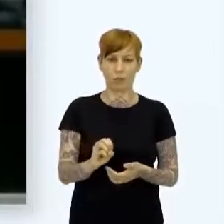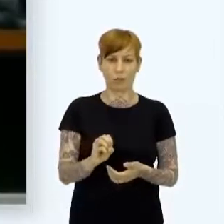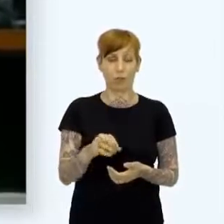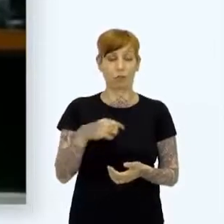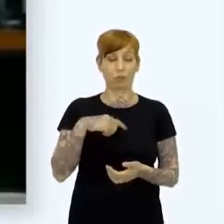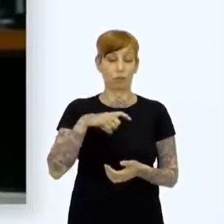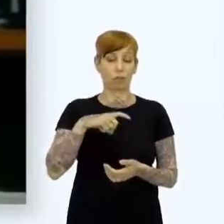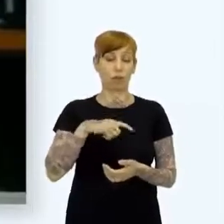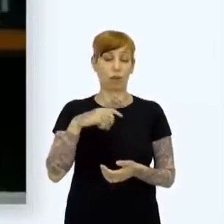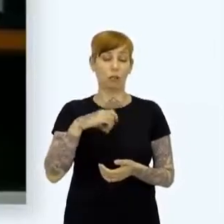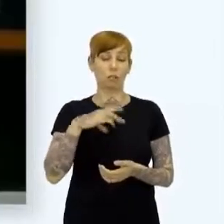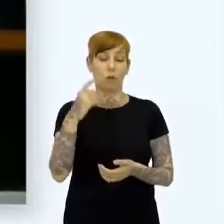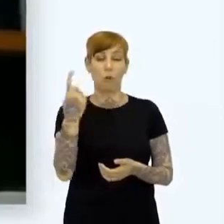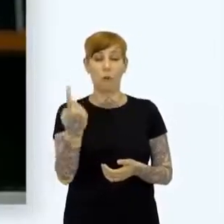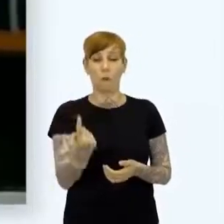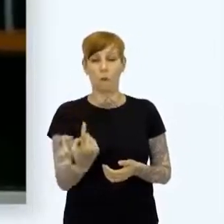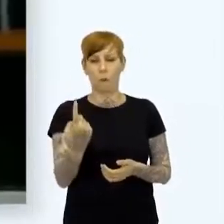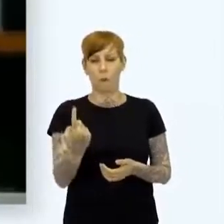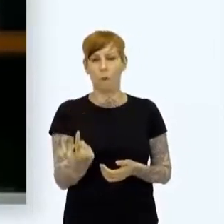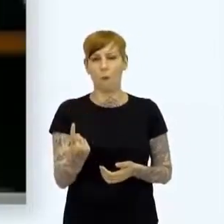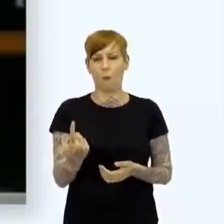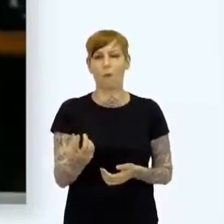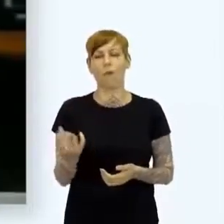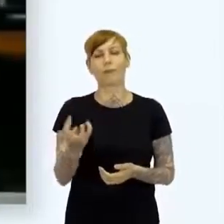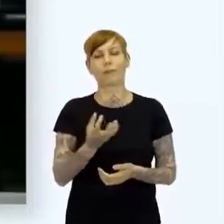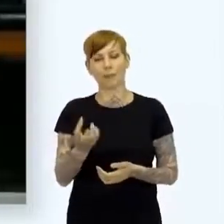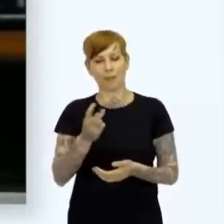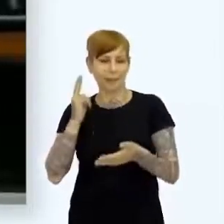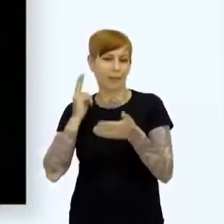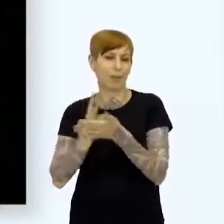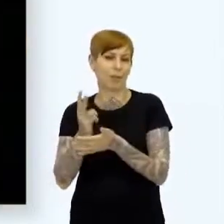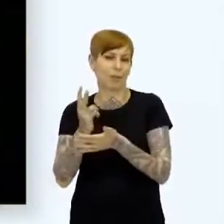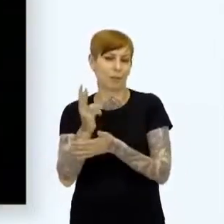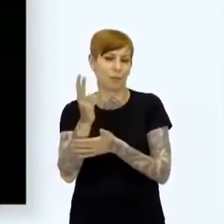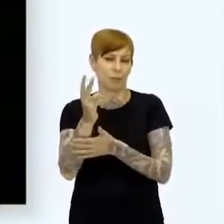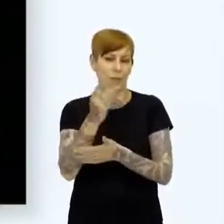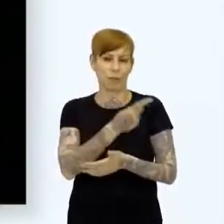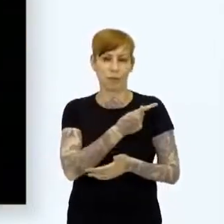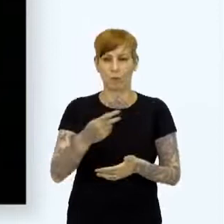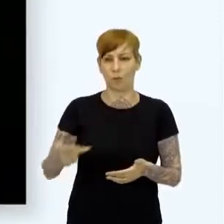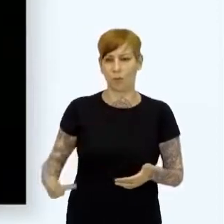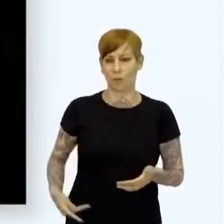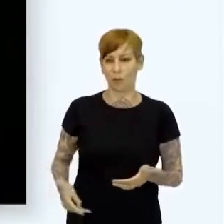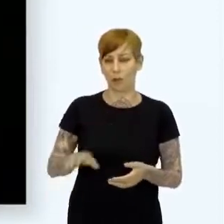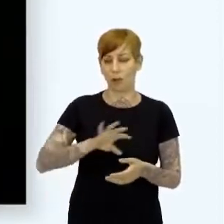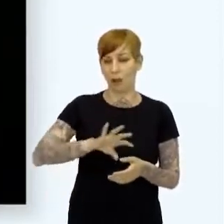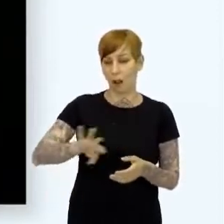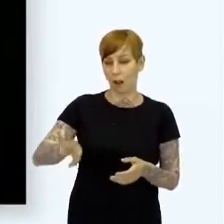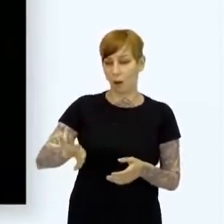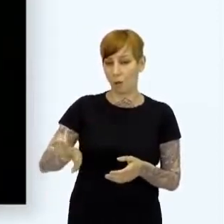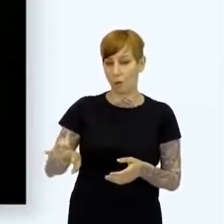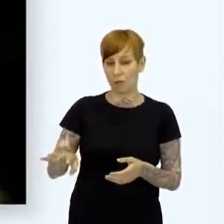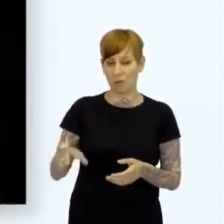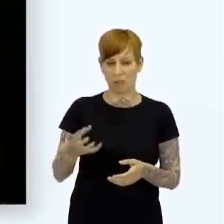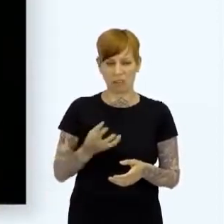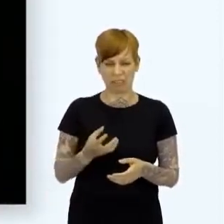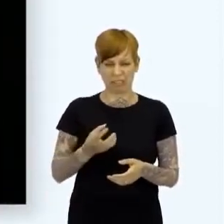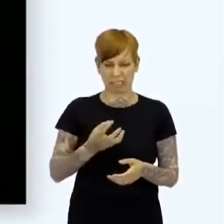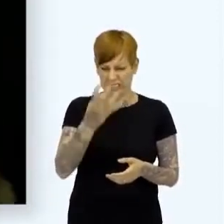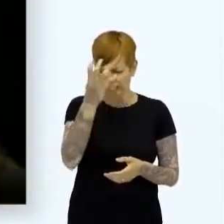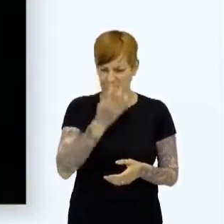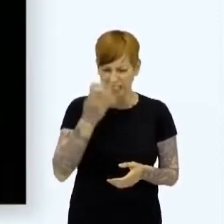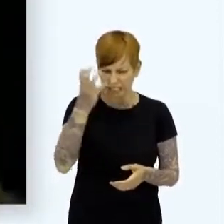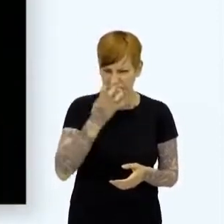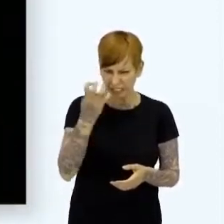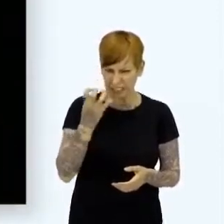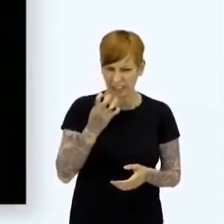Doutel de Andrade, líder do PTB, partido do presidente. A oposição, irritadíssima,